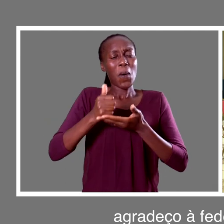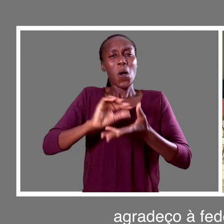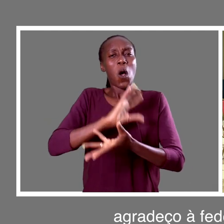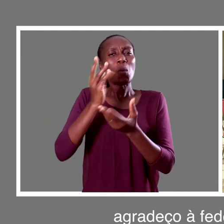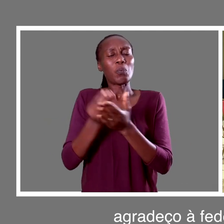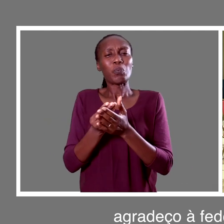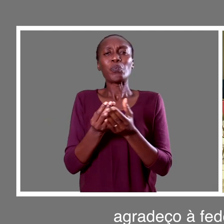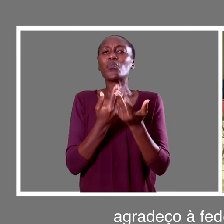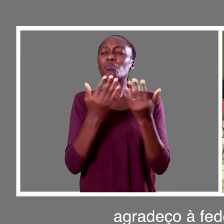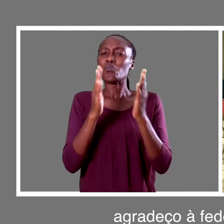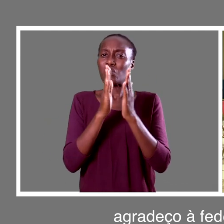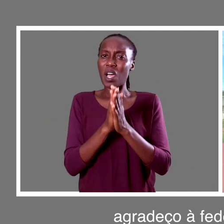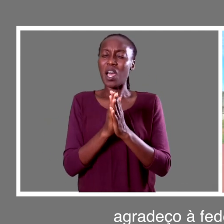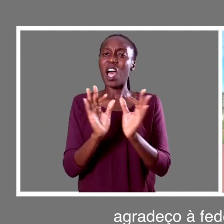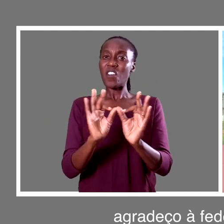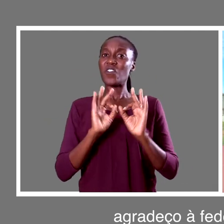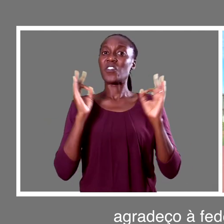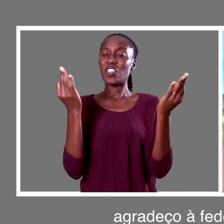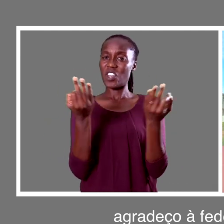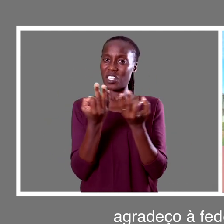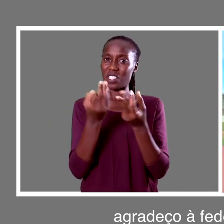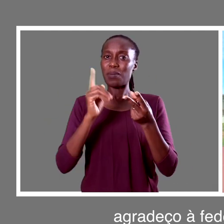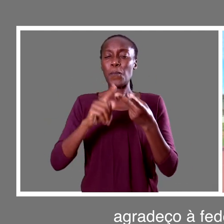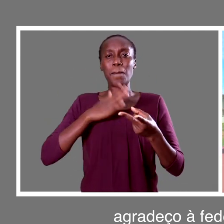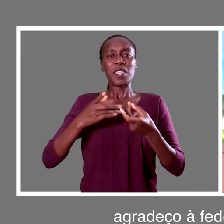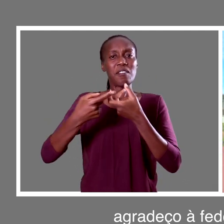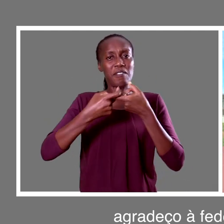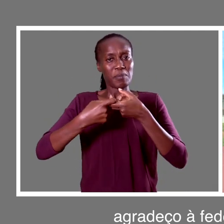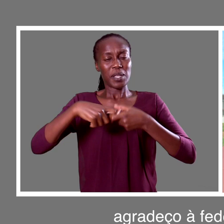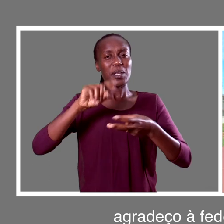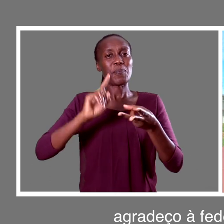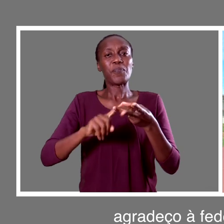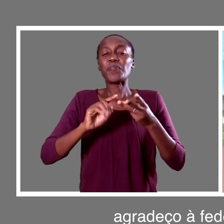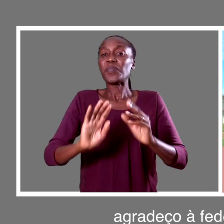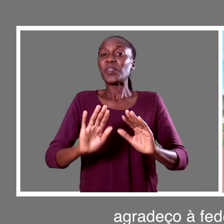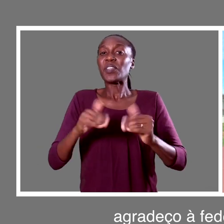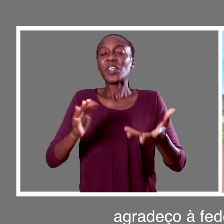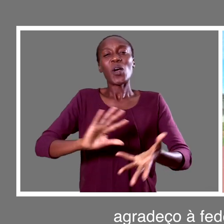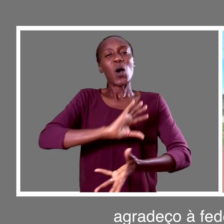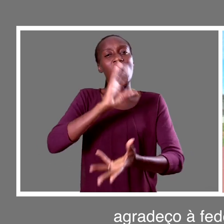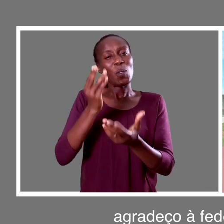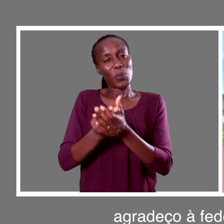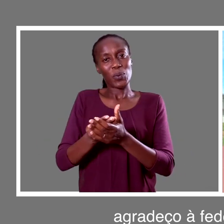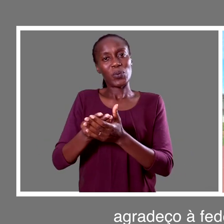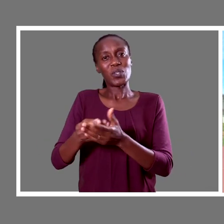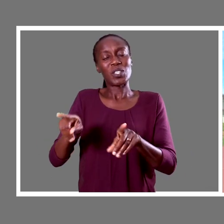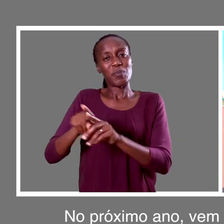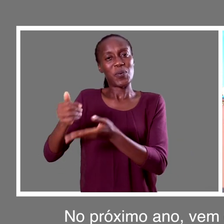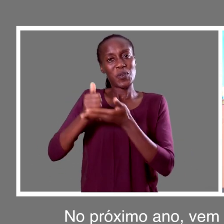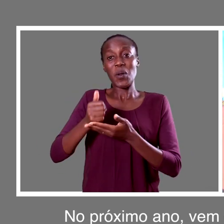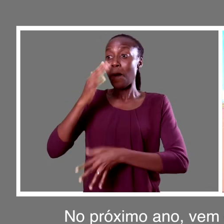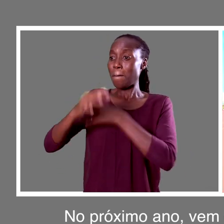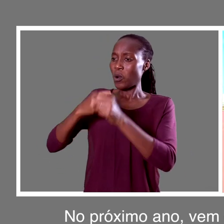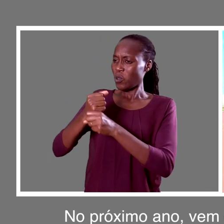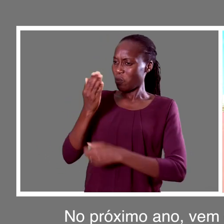Agradeço a federação, o comitê. Agradeço a minha família e a todos que me acompanham.